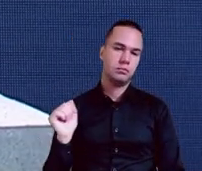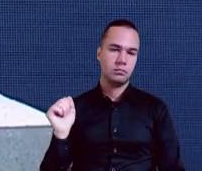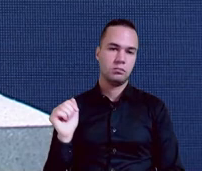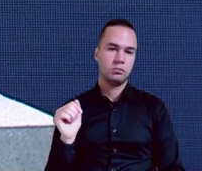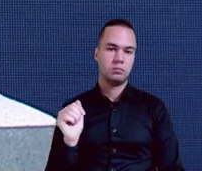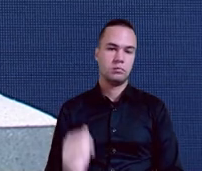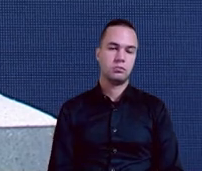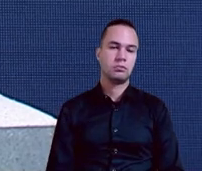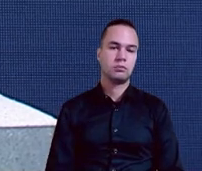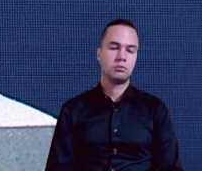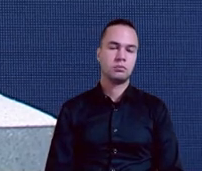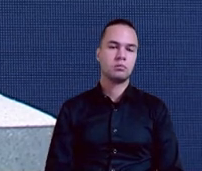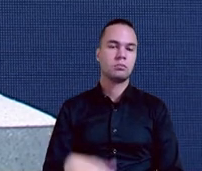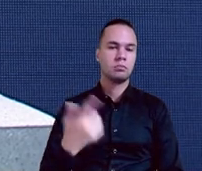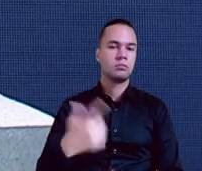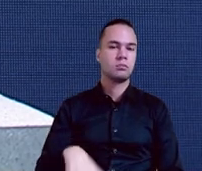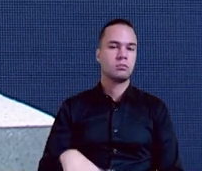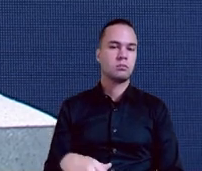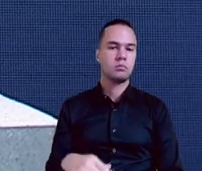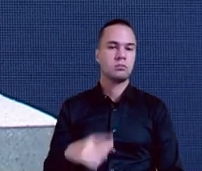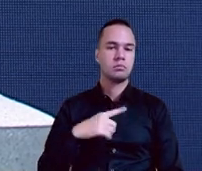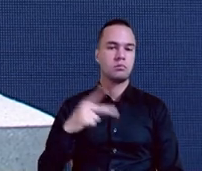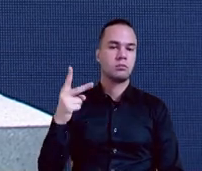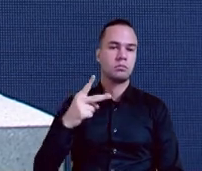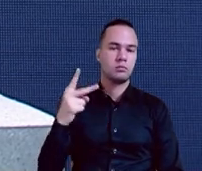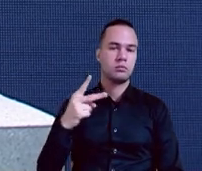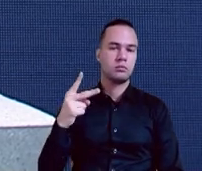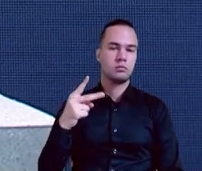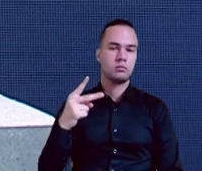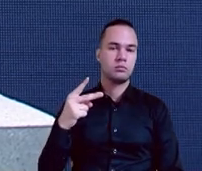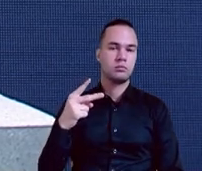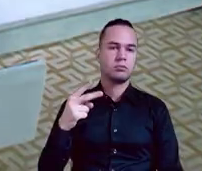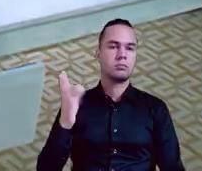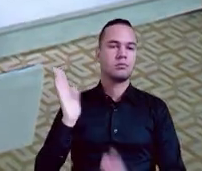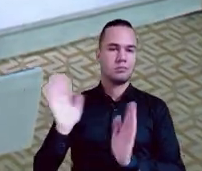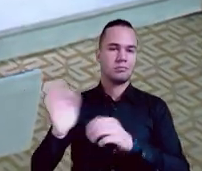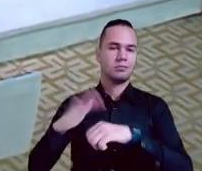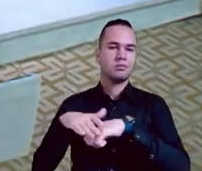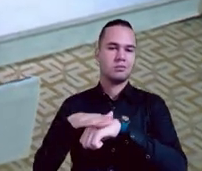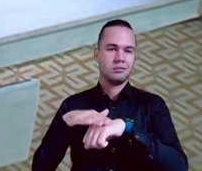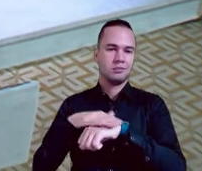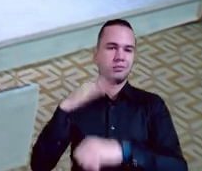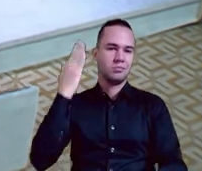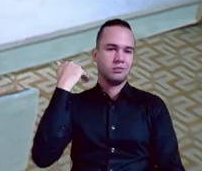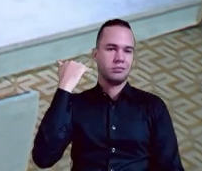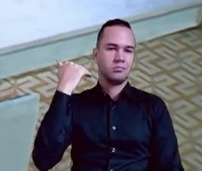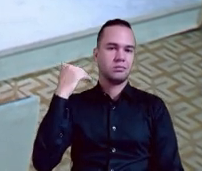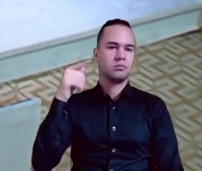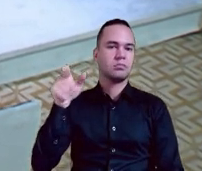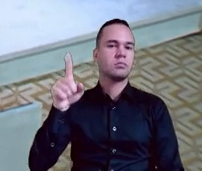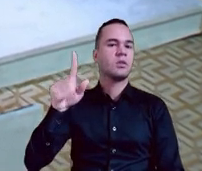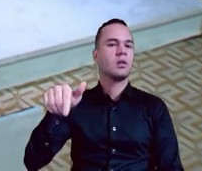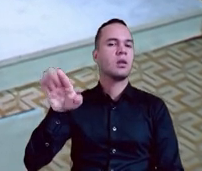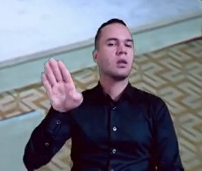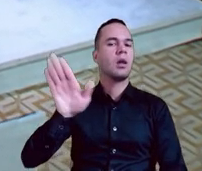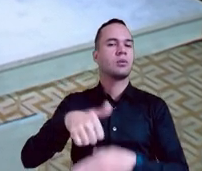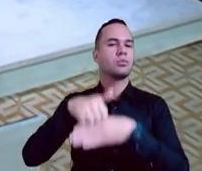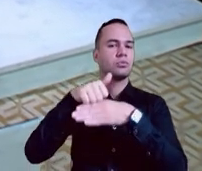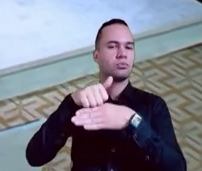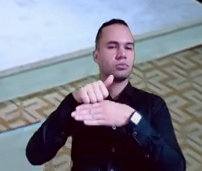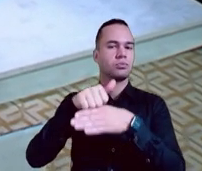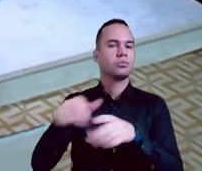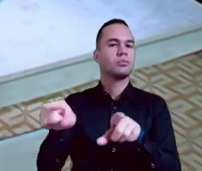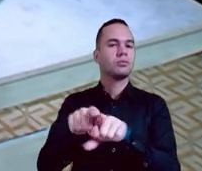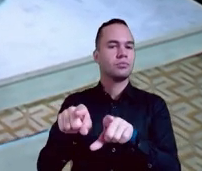e acho que tem duas coisas né quem tava comentando até antes Aqui foi puxado pela bolsa e atração de Capital